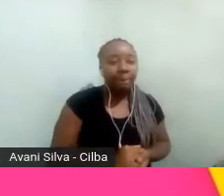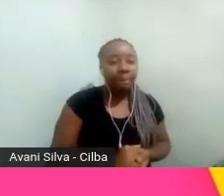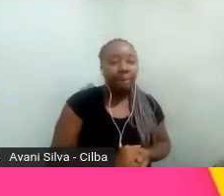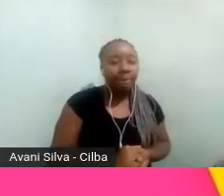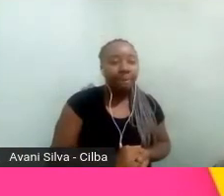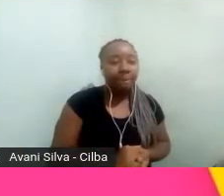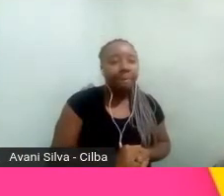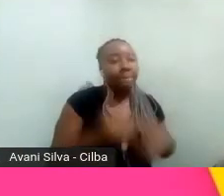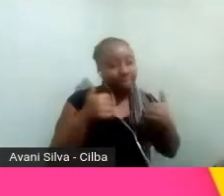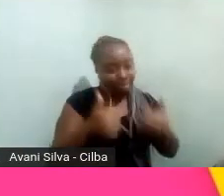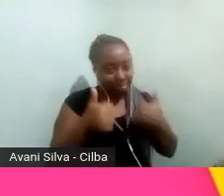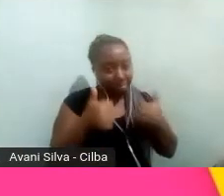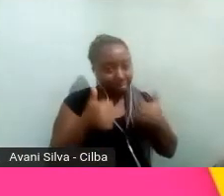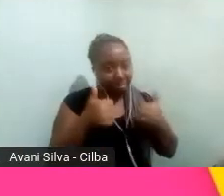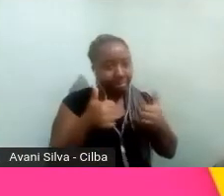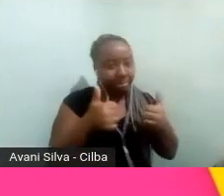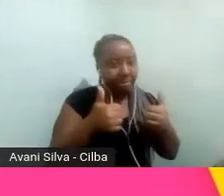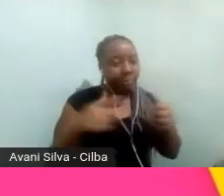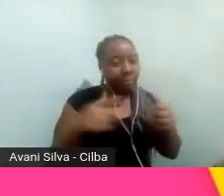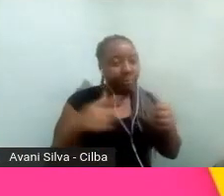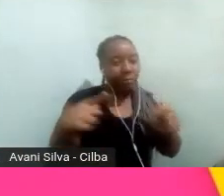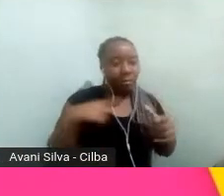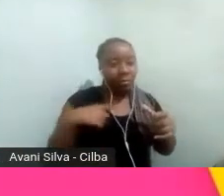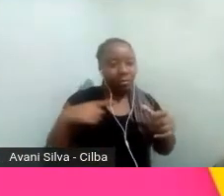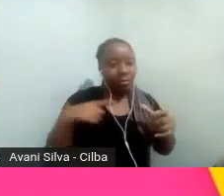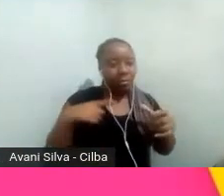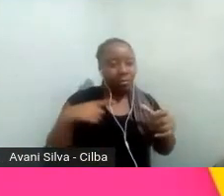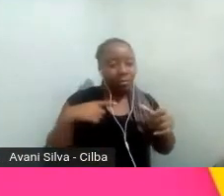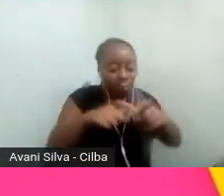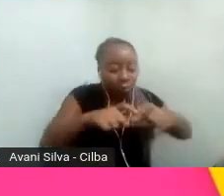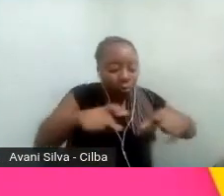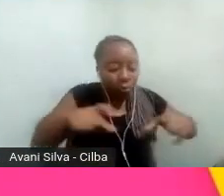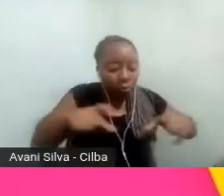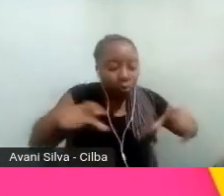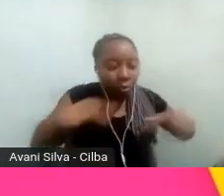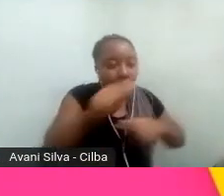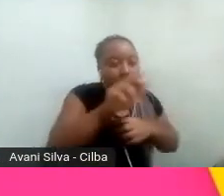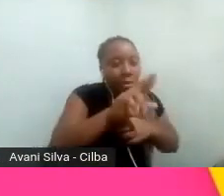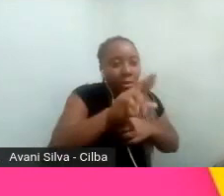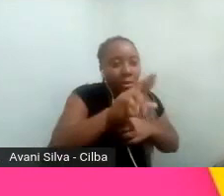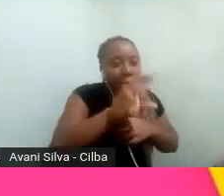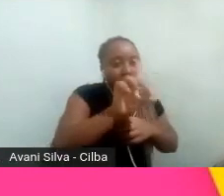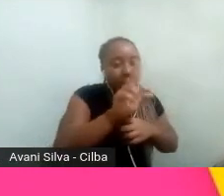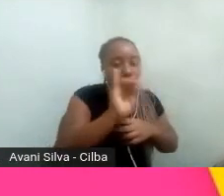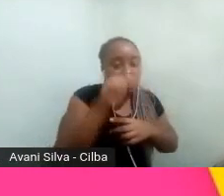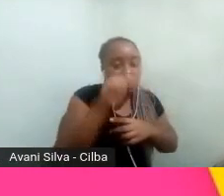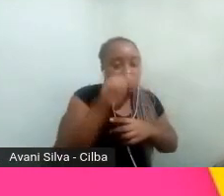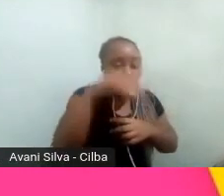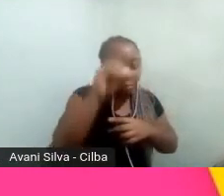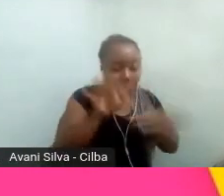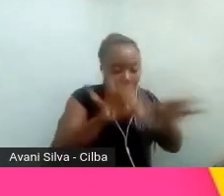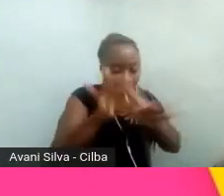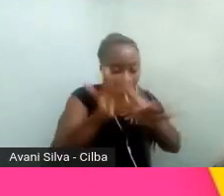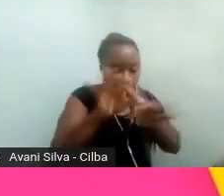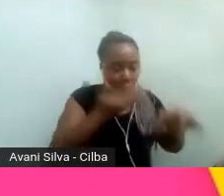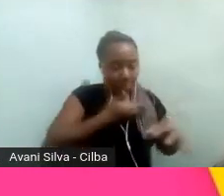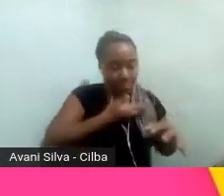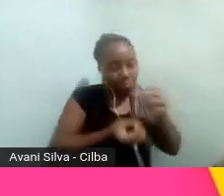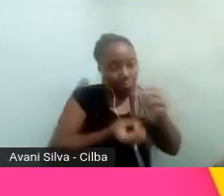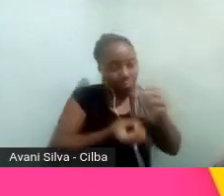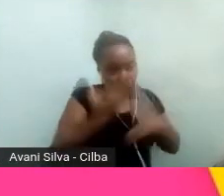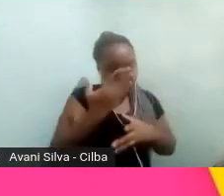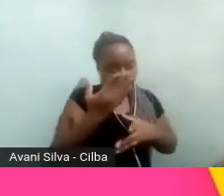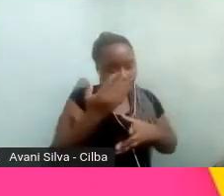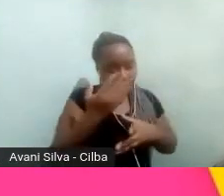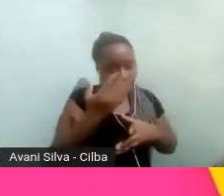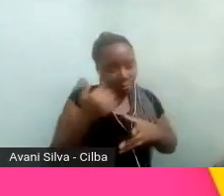Pronto. Eu tenho aqui um mini Arduino, feito por um grande amigo meu. Eu só vou tampar aqui, ó, para